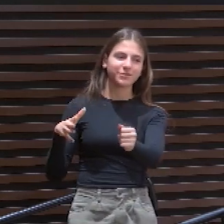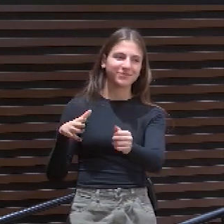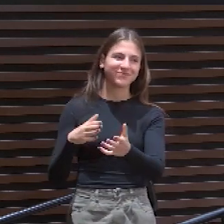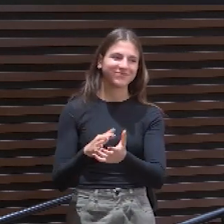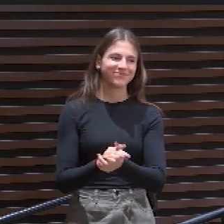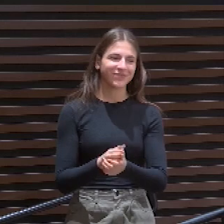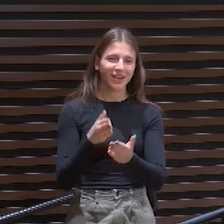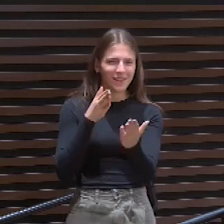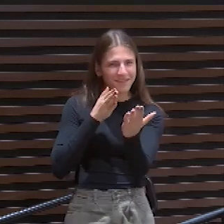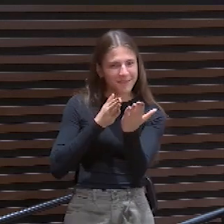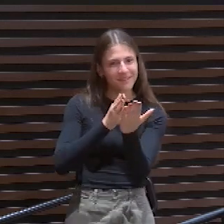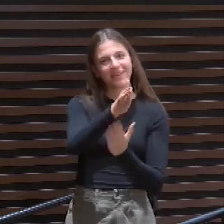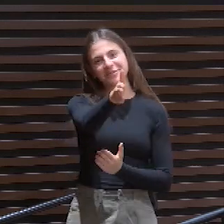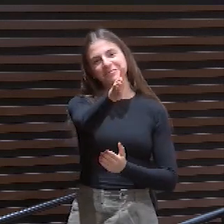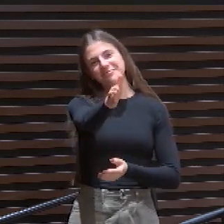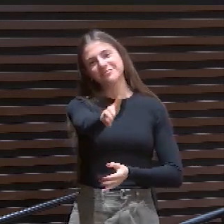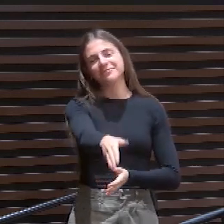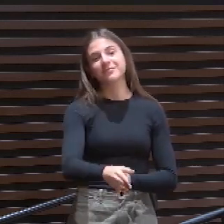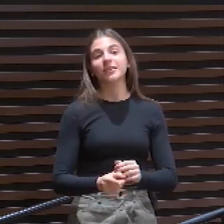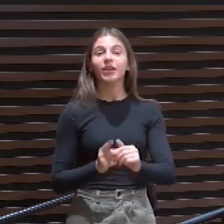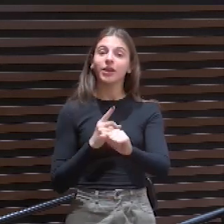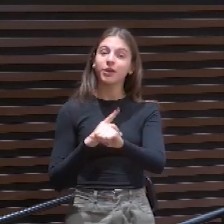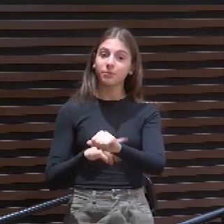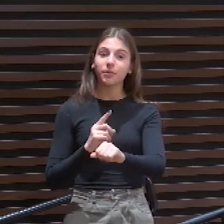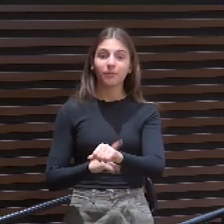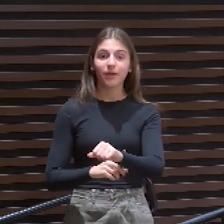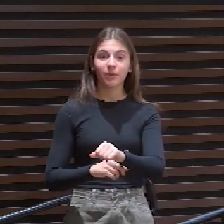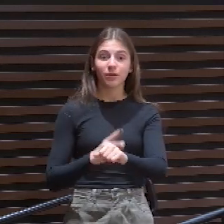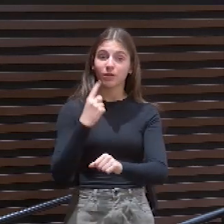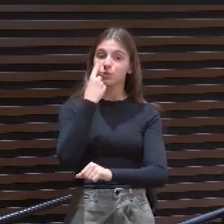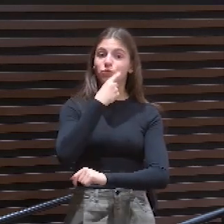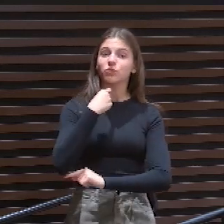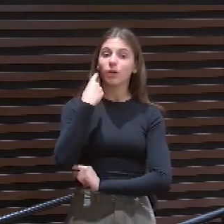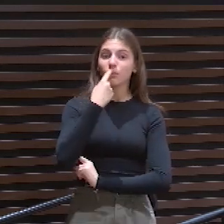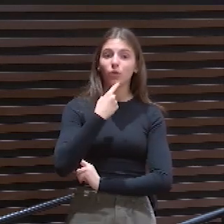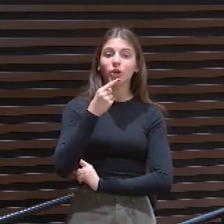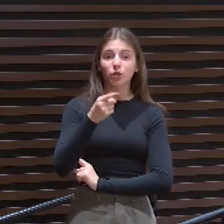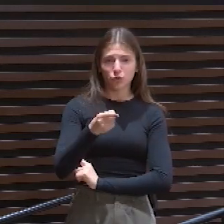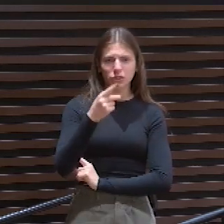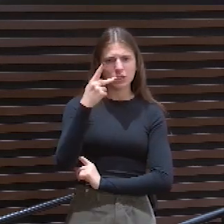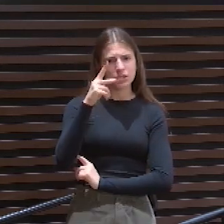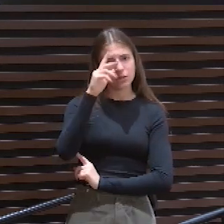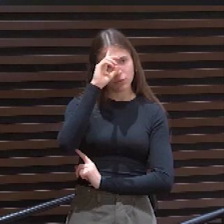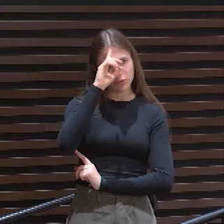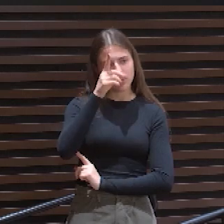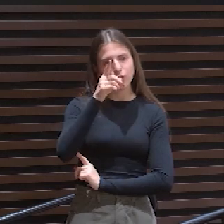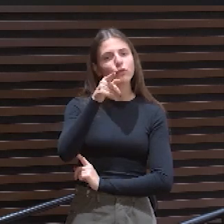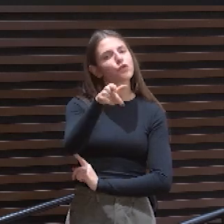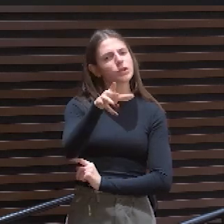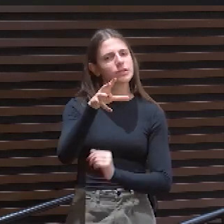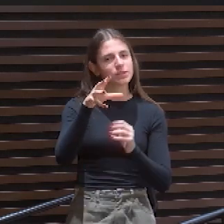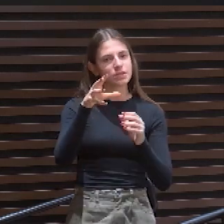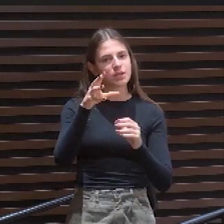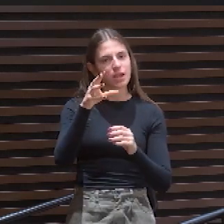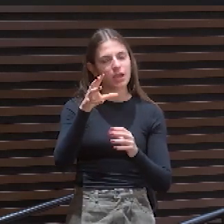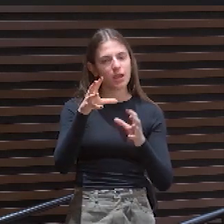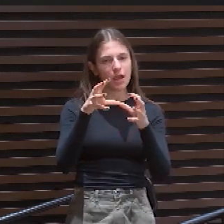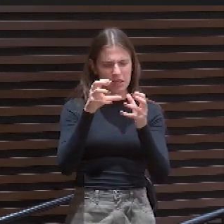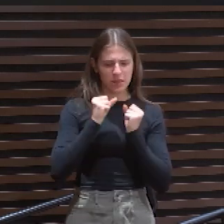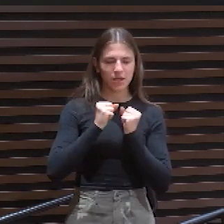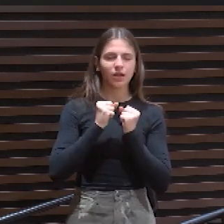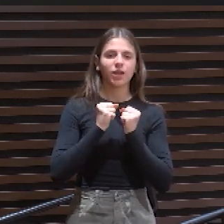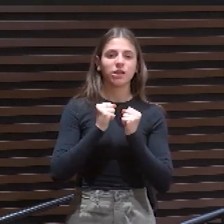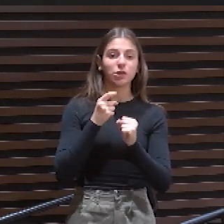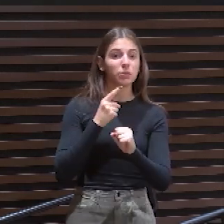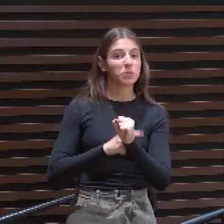embora. Enquanto ela está na sua boca, no seu domínio, você é dono dela. A partir do momento